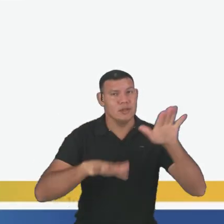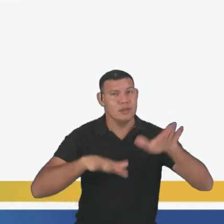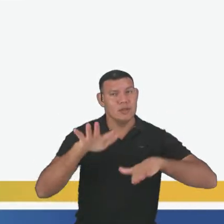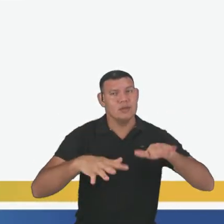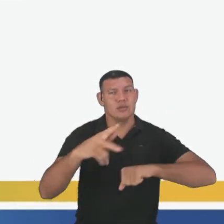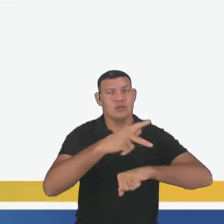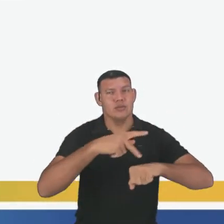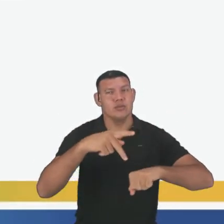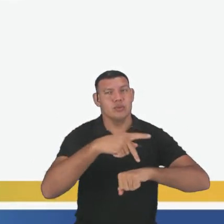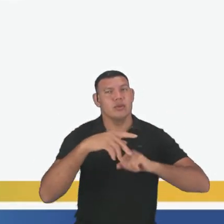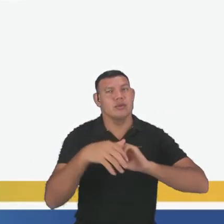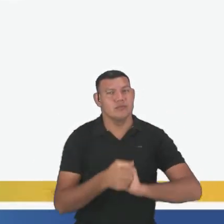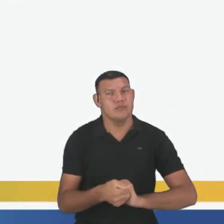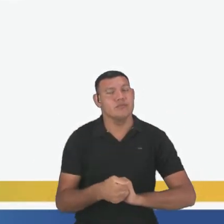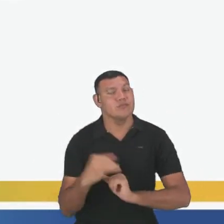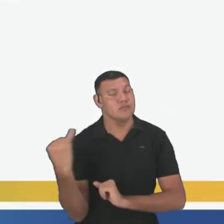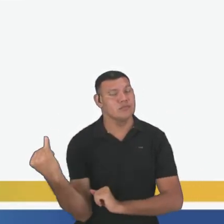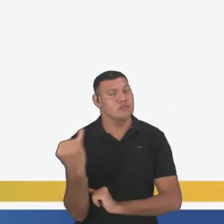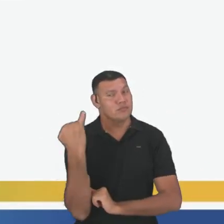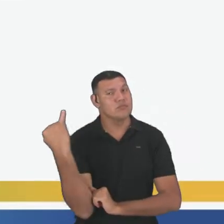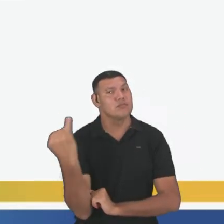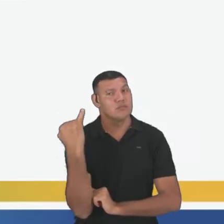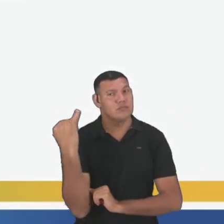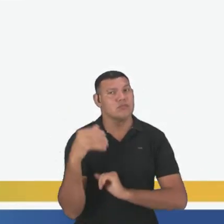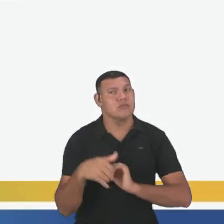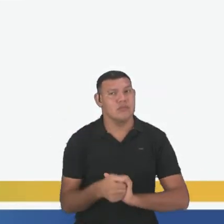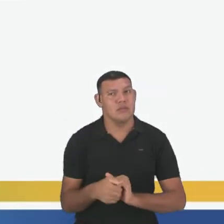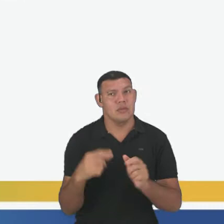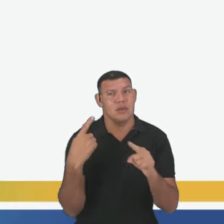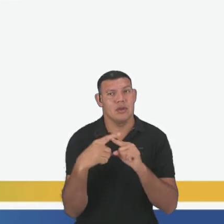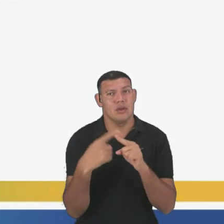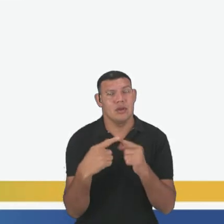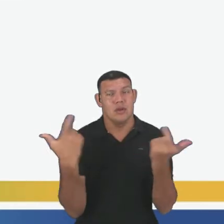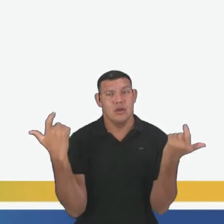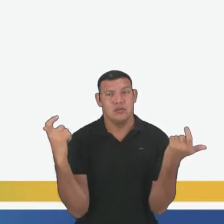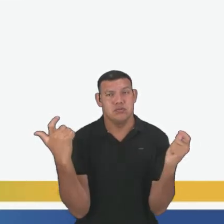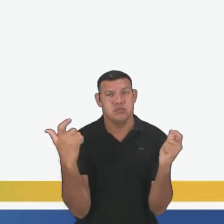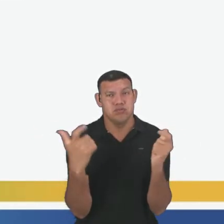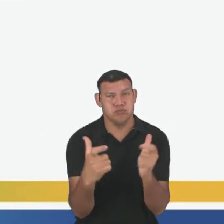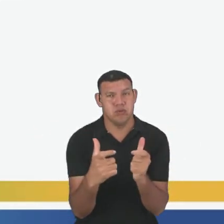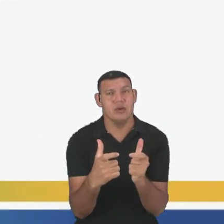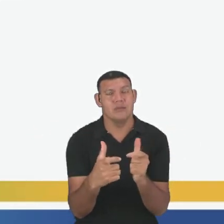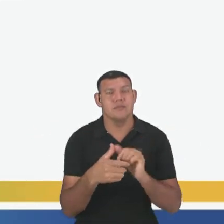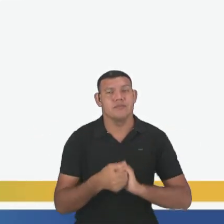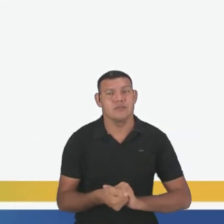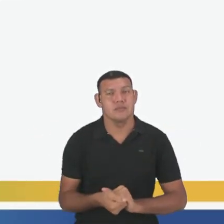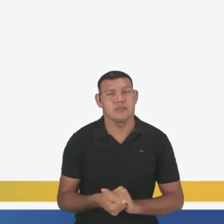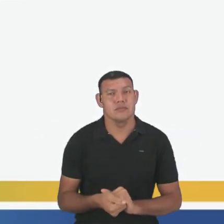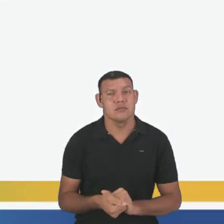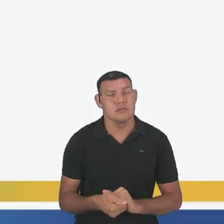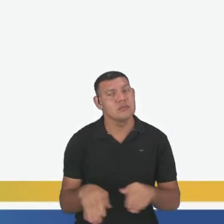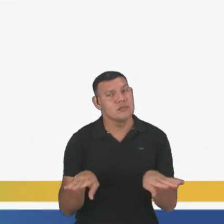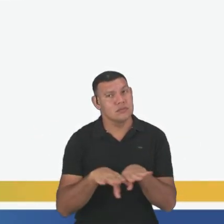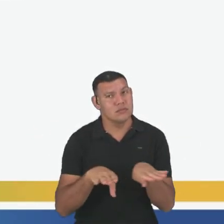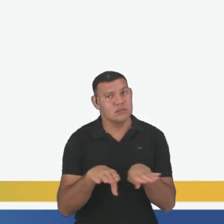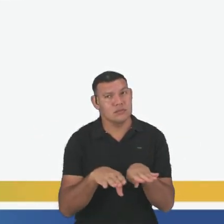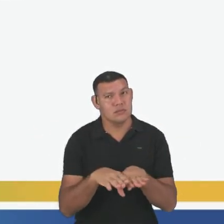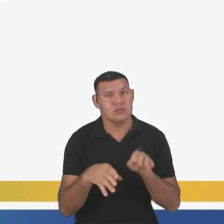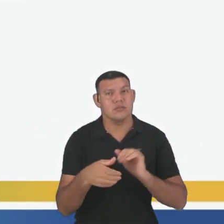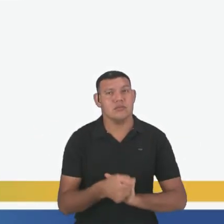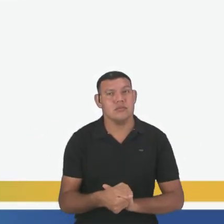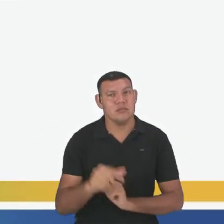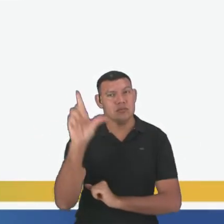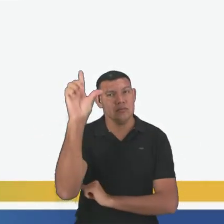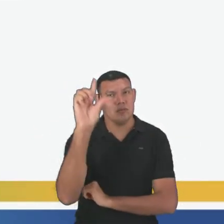país, poderá ser importante, porque reduziu a taxa de crescimento e, portanto,